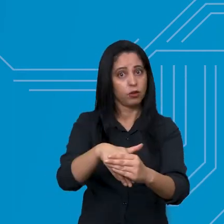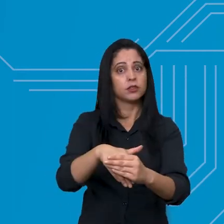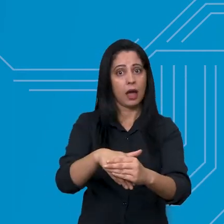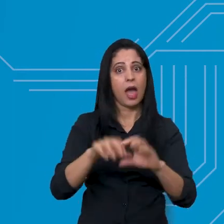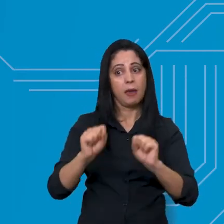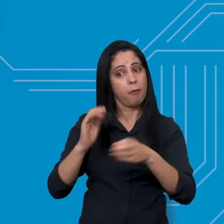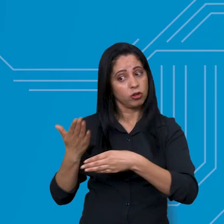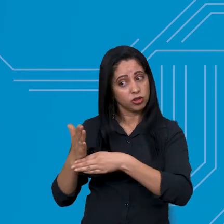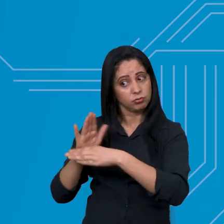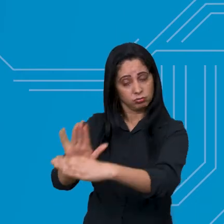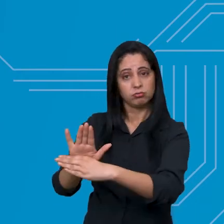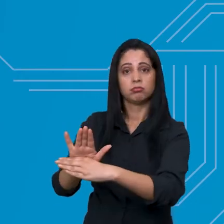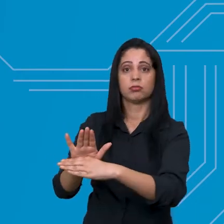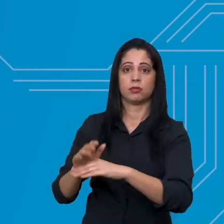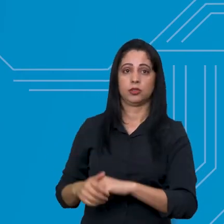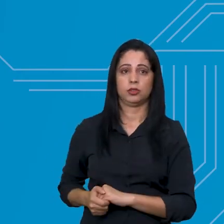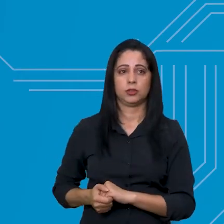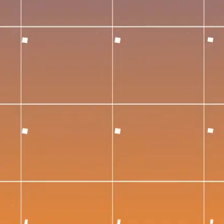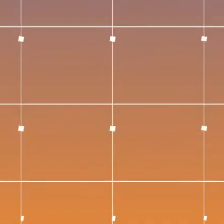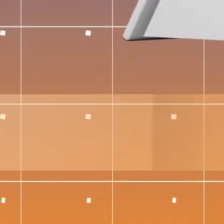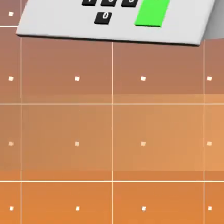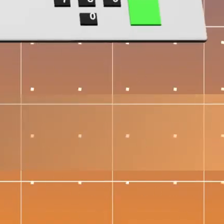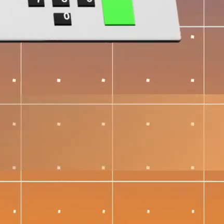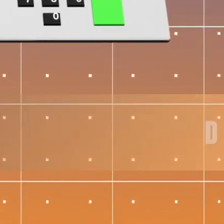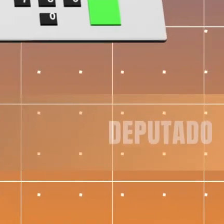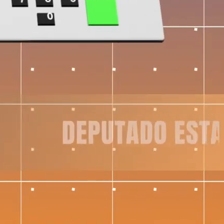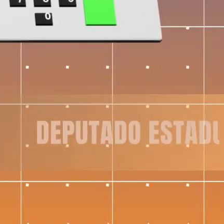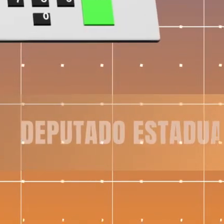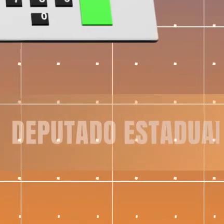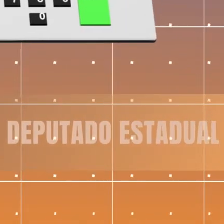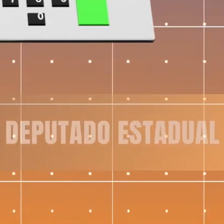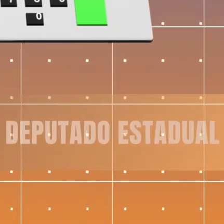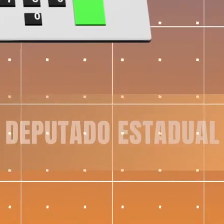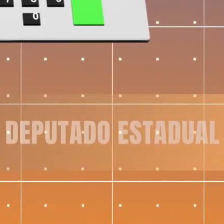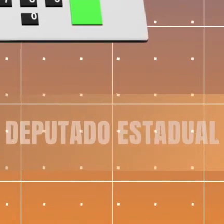decisivo no resultado das urnas. Confira!